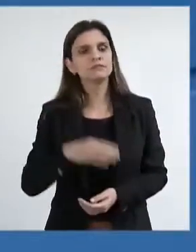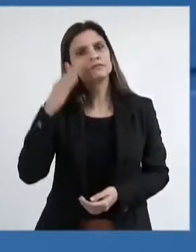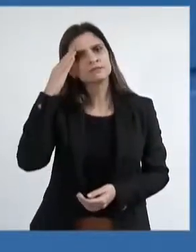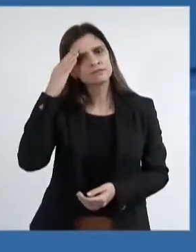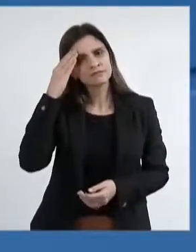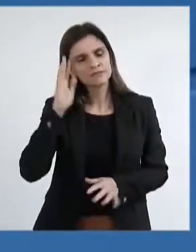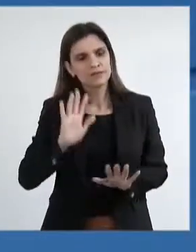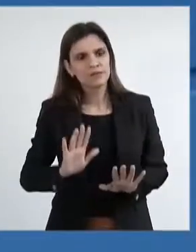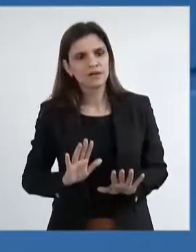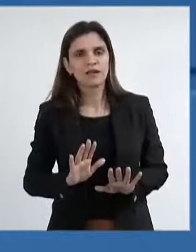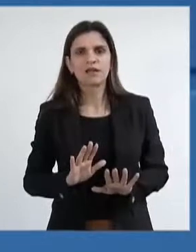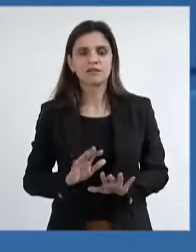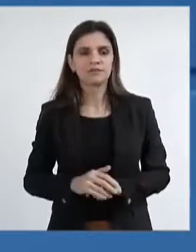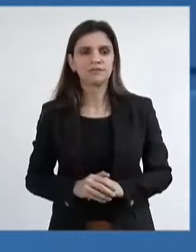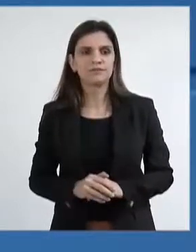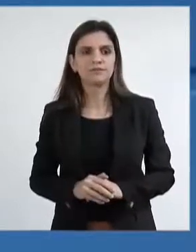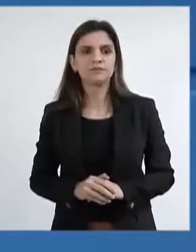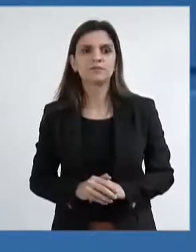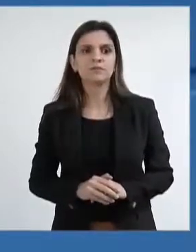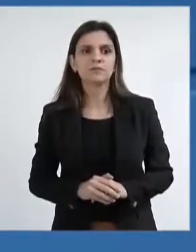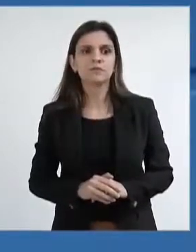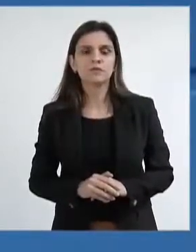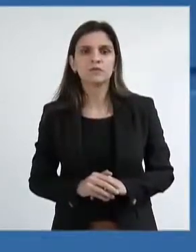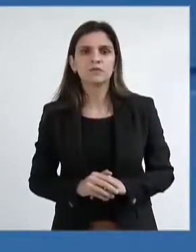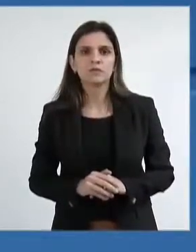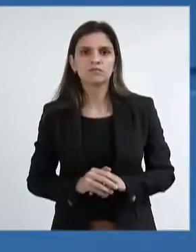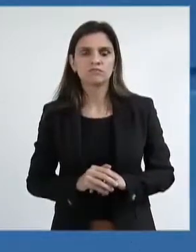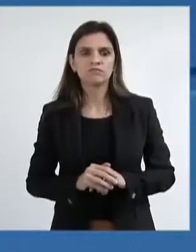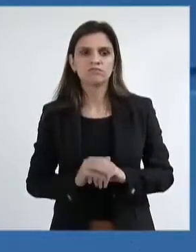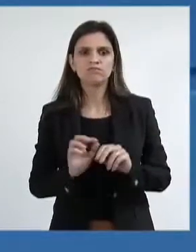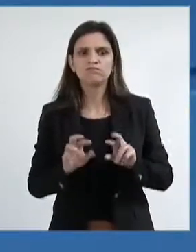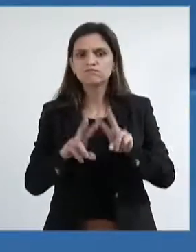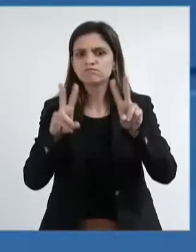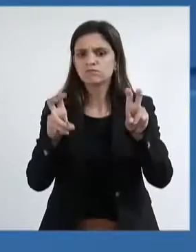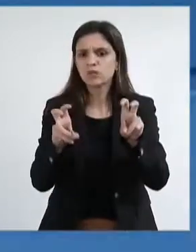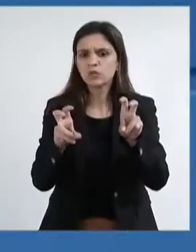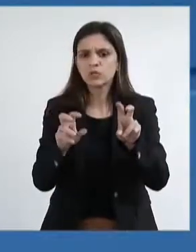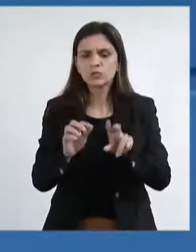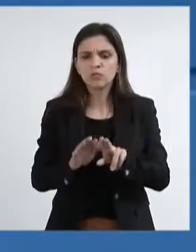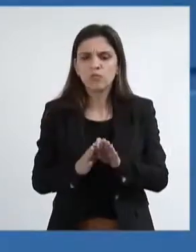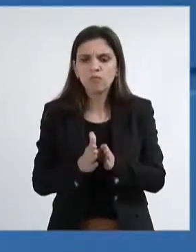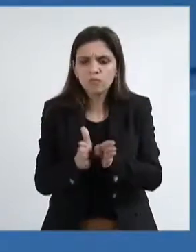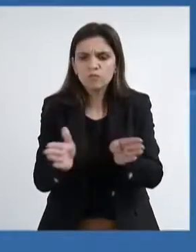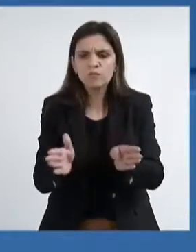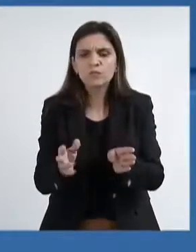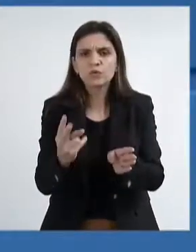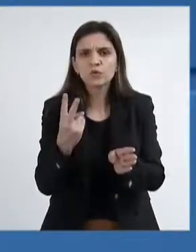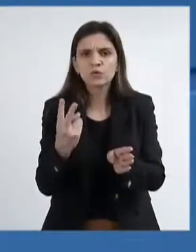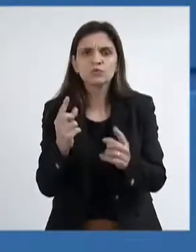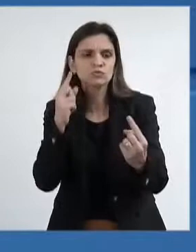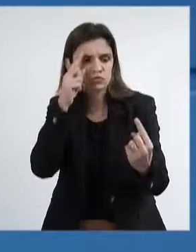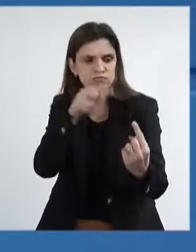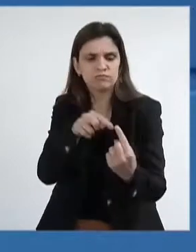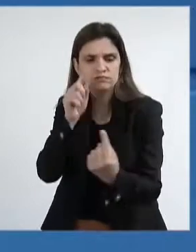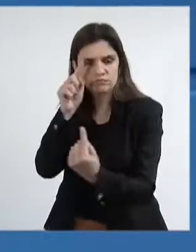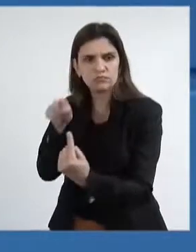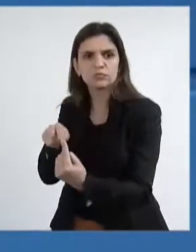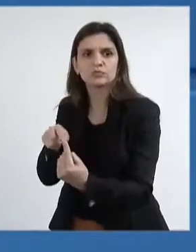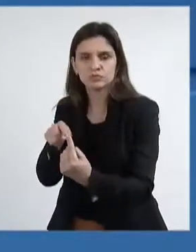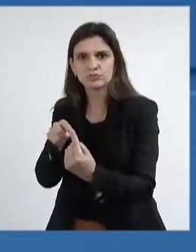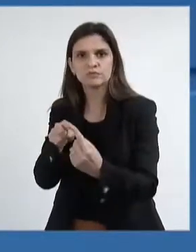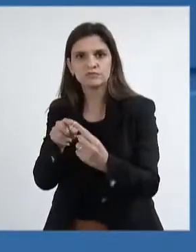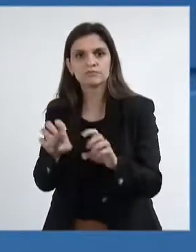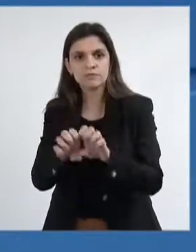não compreendeu o meu discurso. Meu discurso teve dois enfoques. O primeiro deles, a respeito das obras estruturantes do